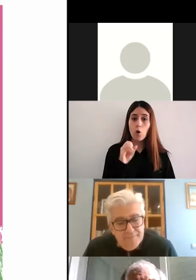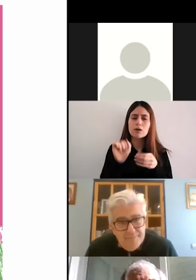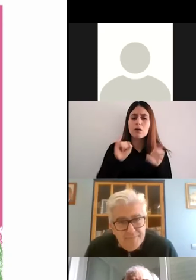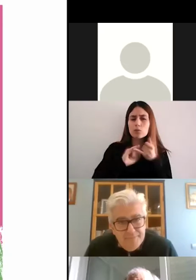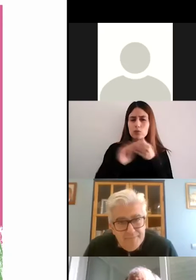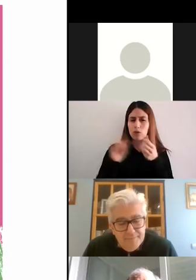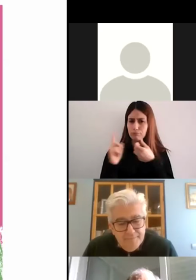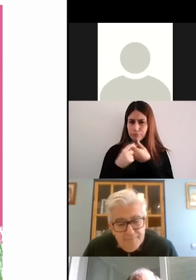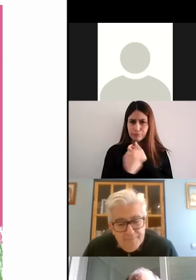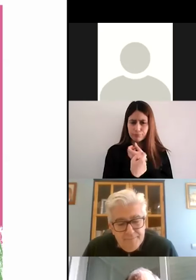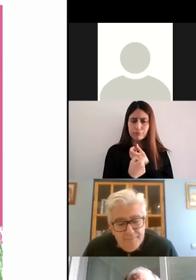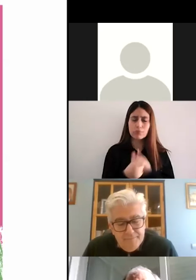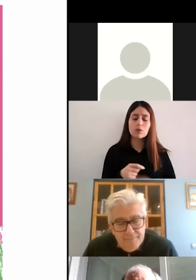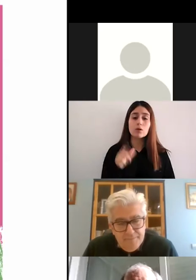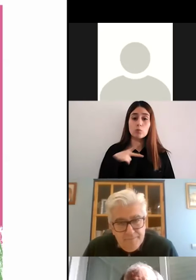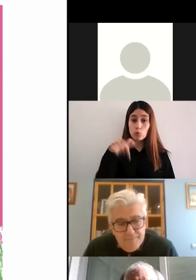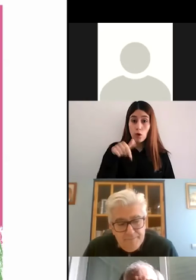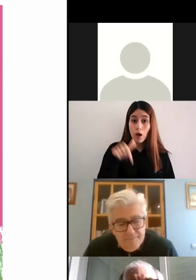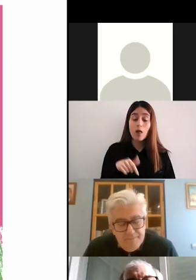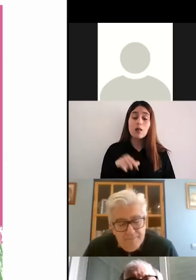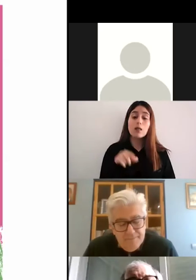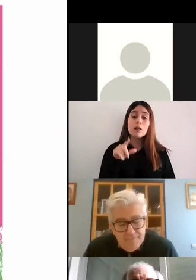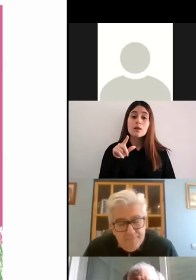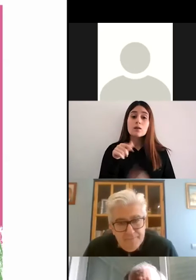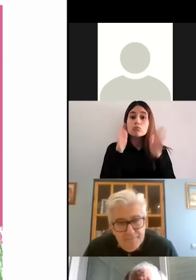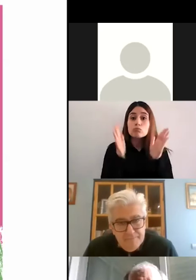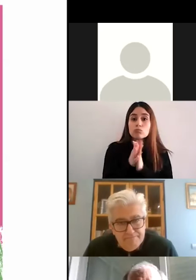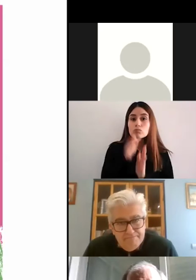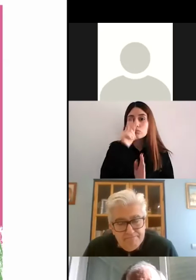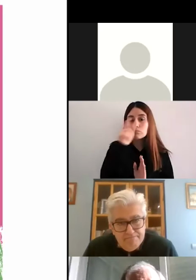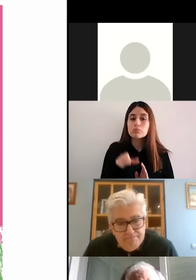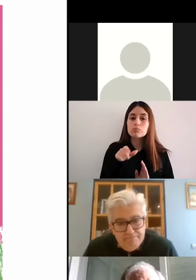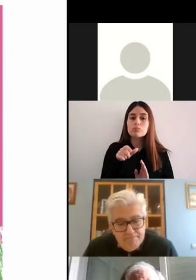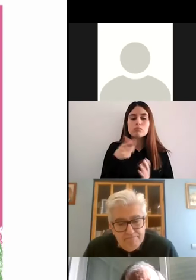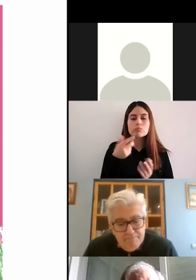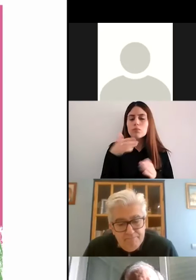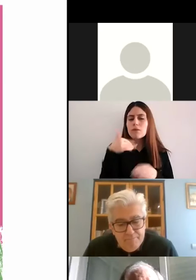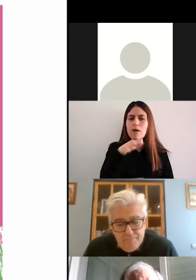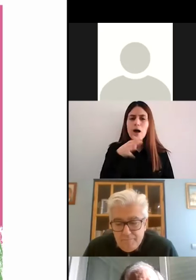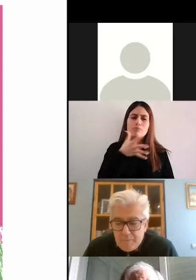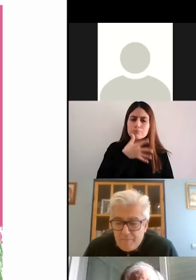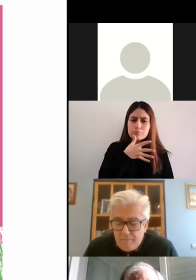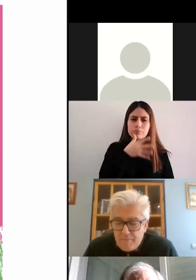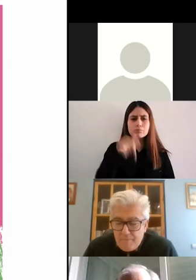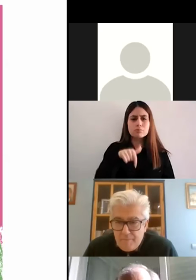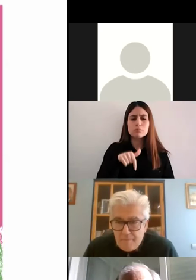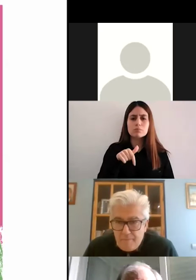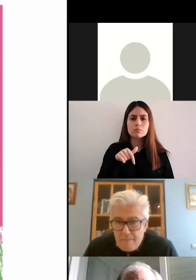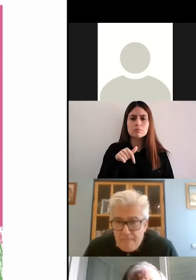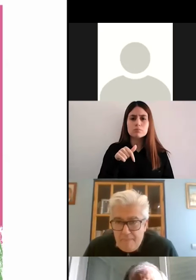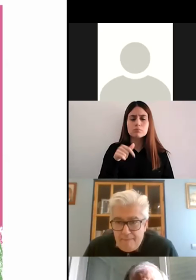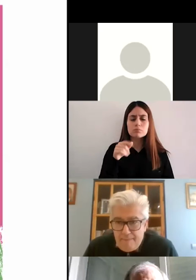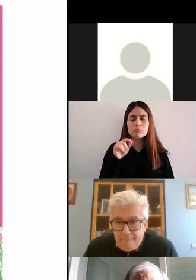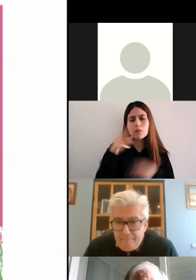Portugal, e todos os contribuintes que vão falar e oradores que vão falar nestes três